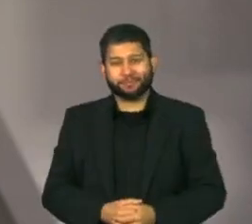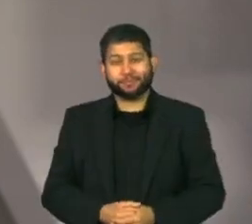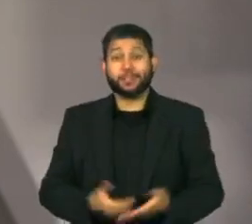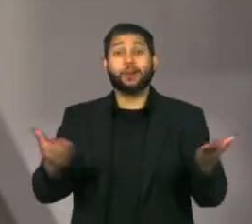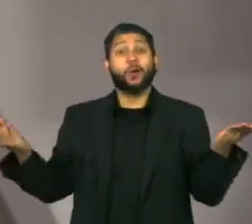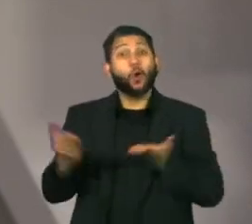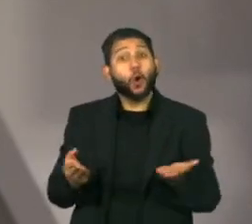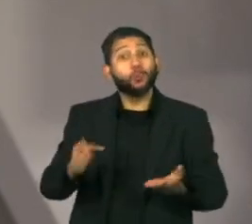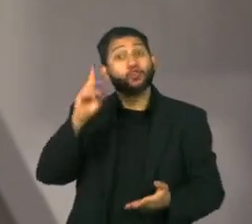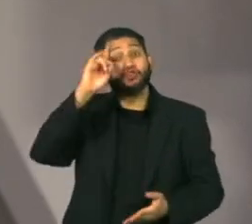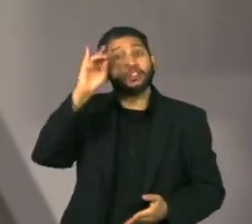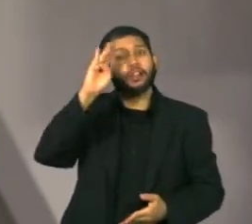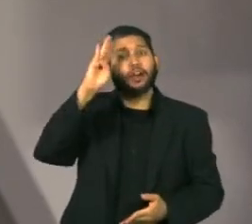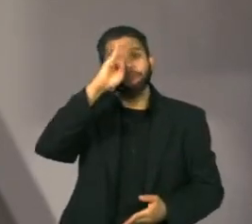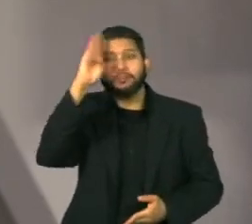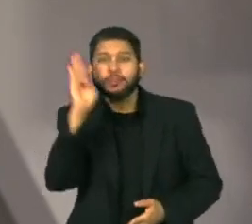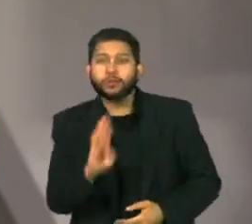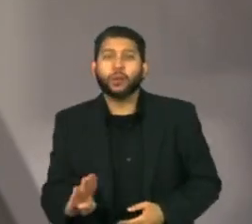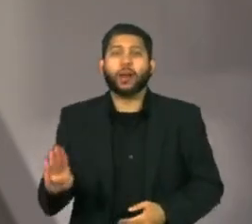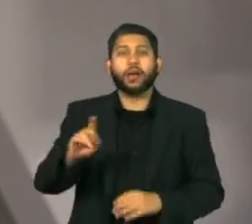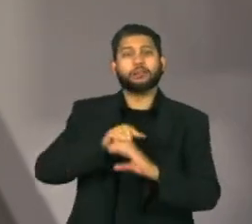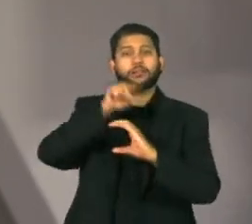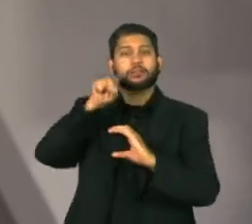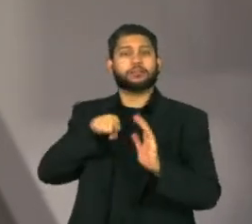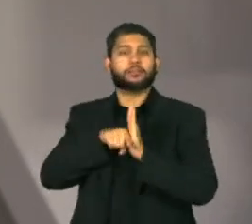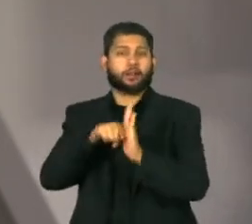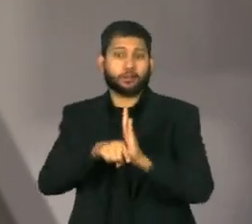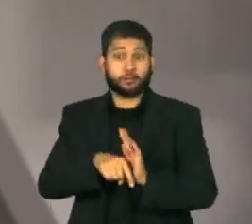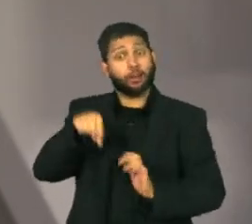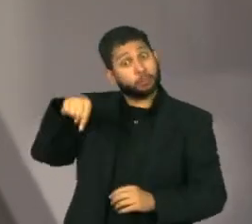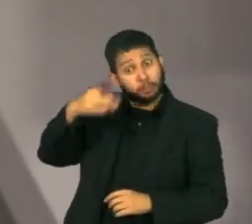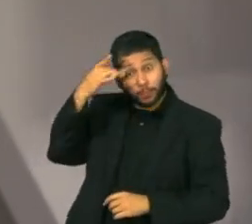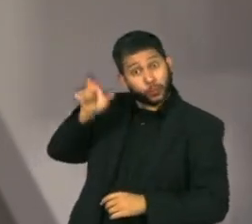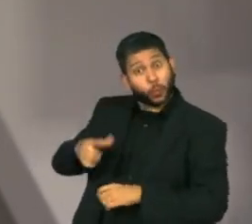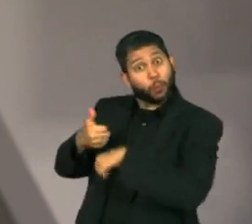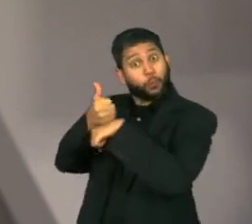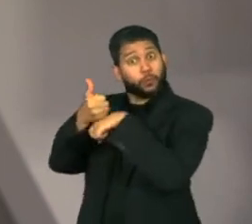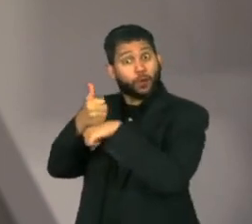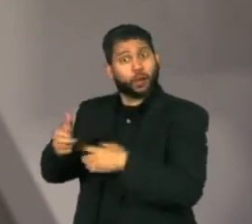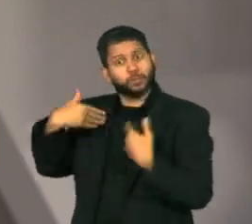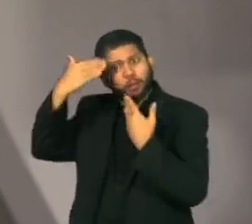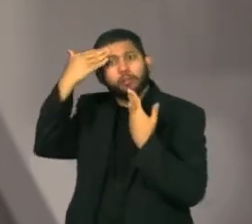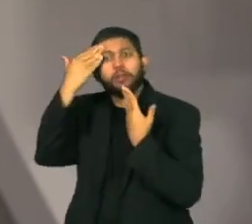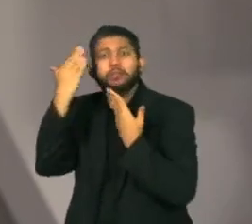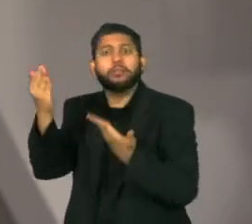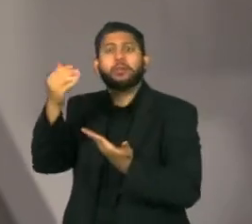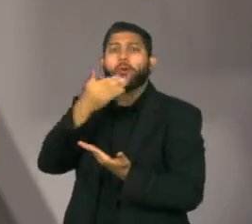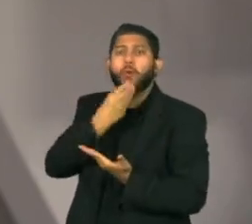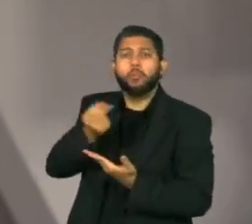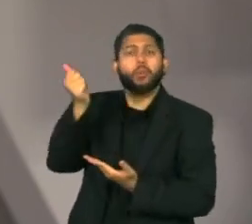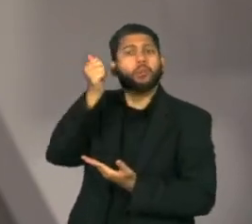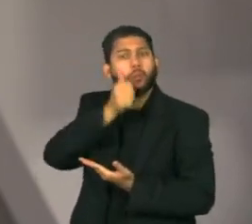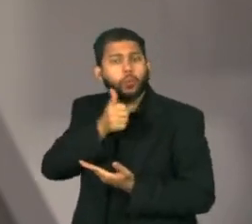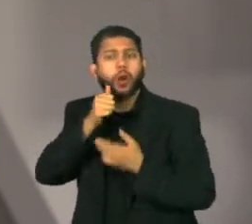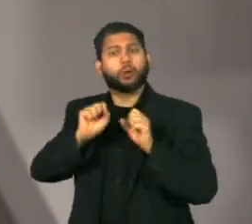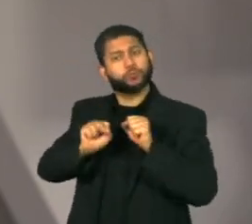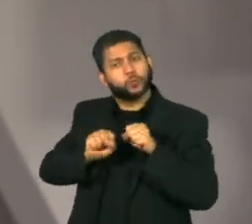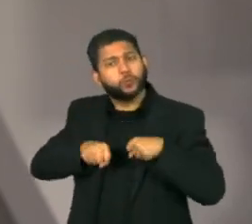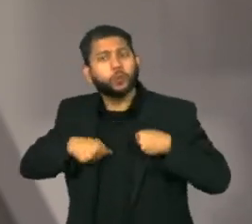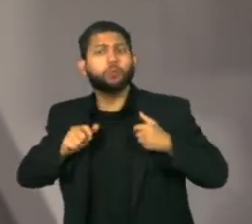Hoje é Dia Nacional da Ciência e de quem faz pesquisa científica no país. Dia de agradecimento a elas e eles pela contribuição